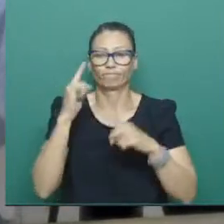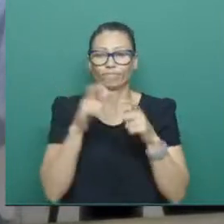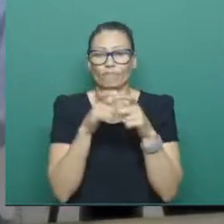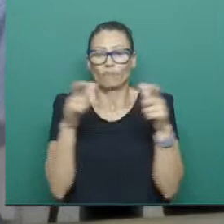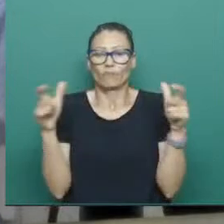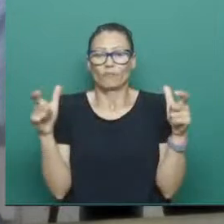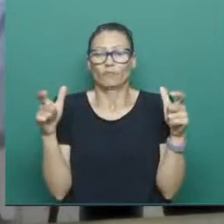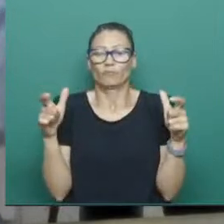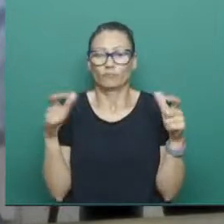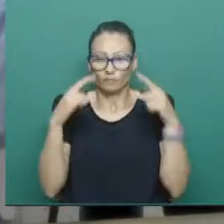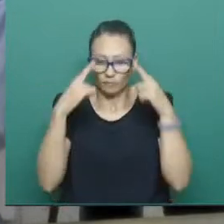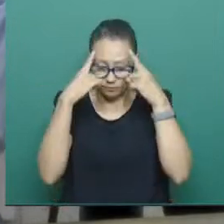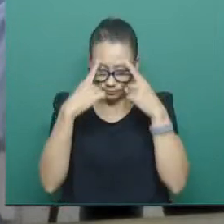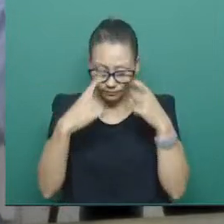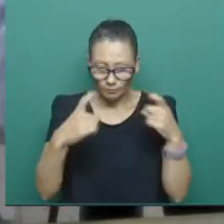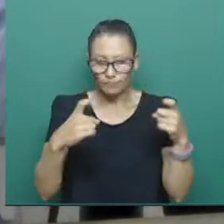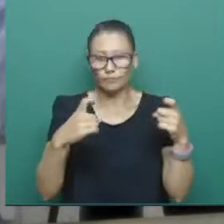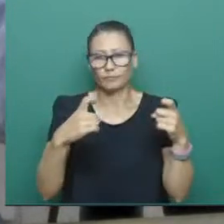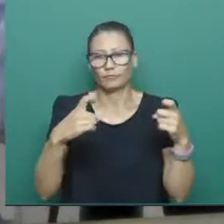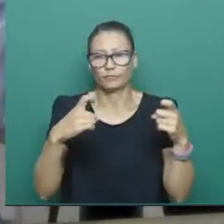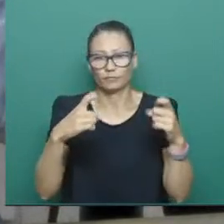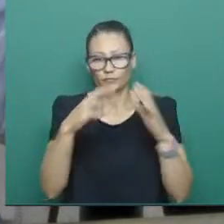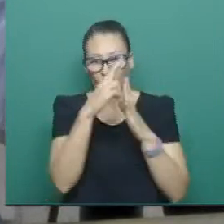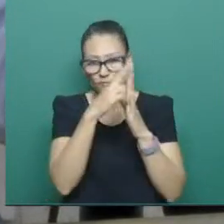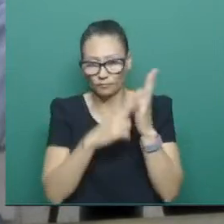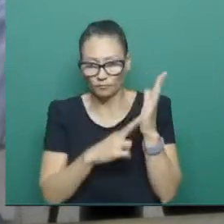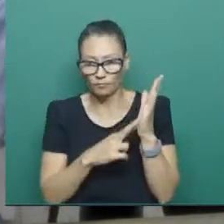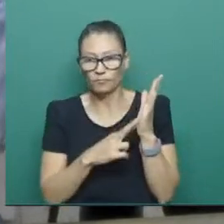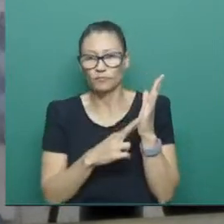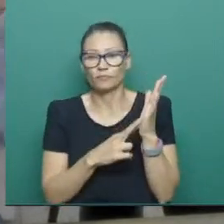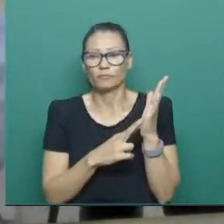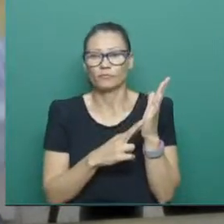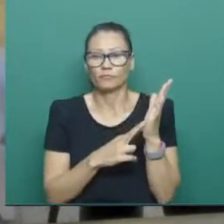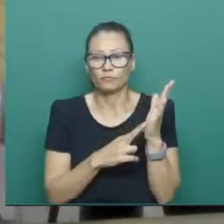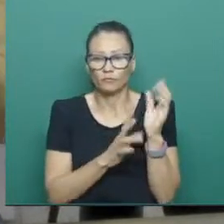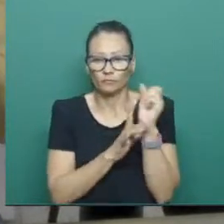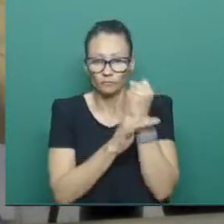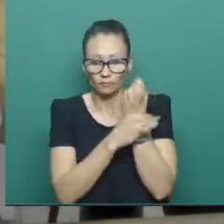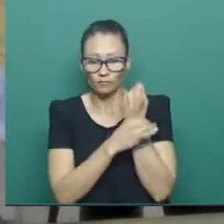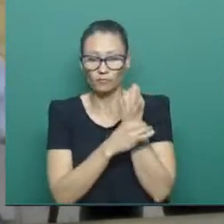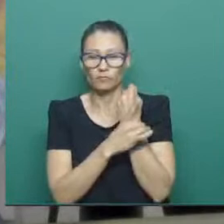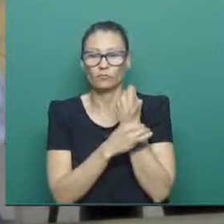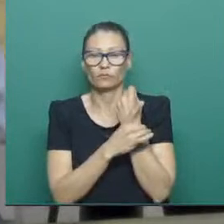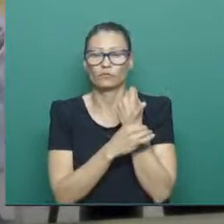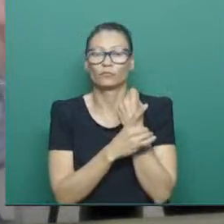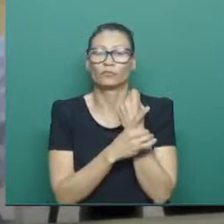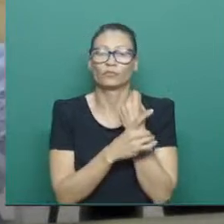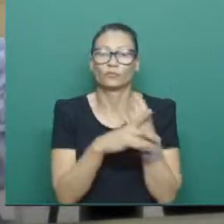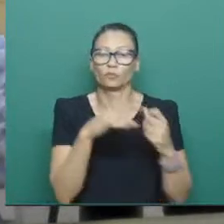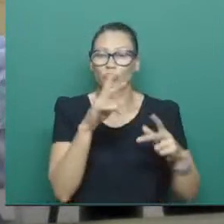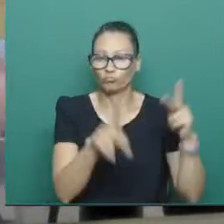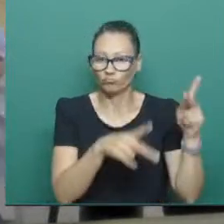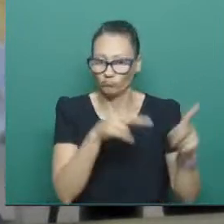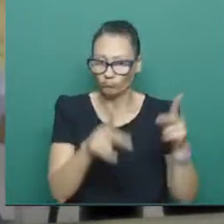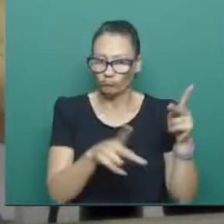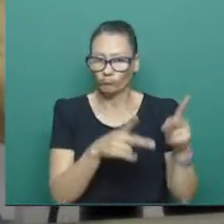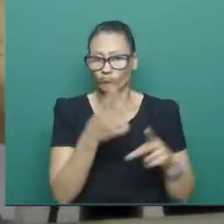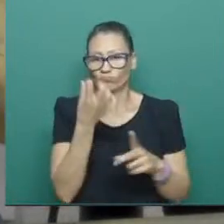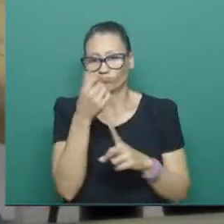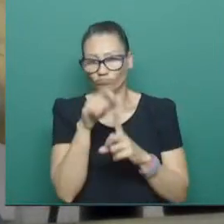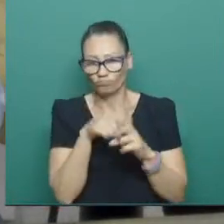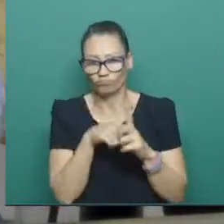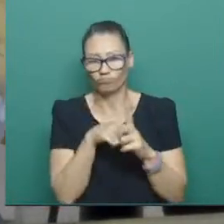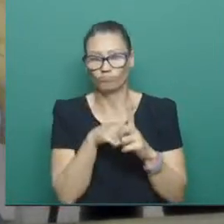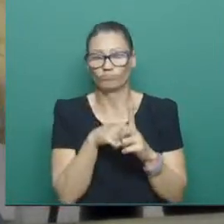publicado recentemente o relatório da Secretaria de Segurança Pública comparando os trimestres, o trimestre do ano passado para